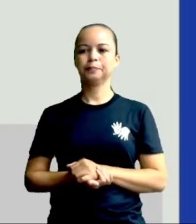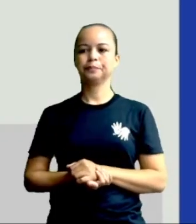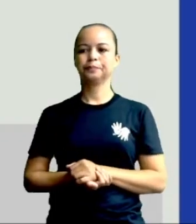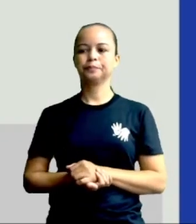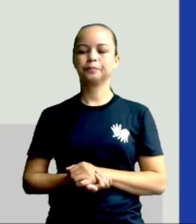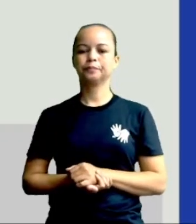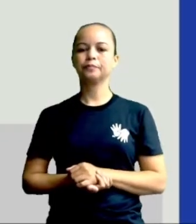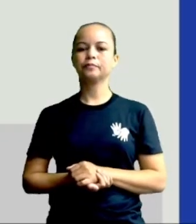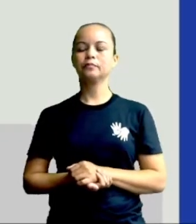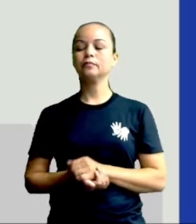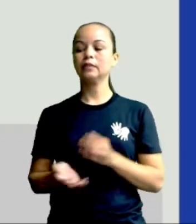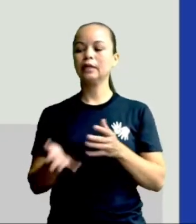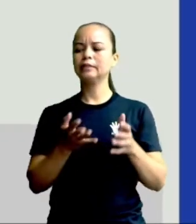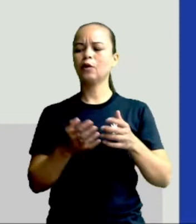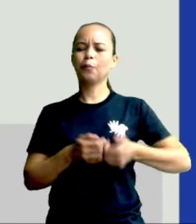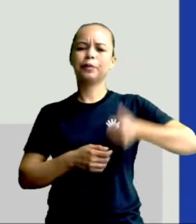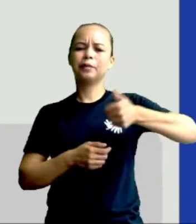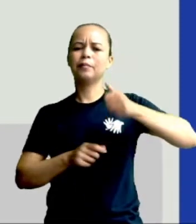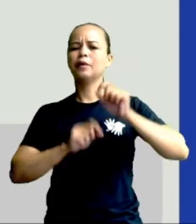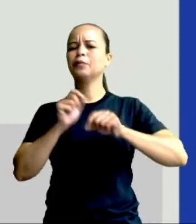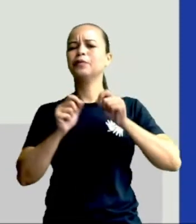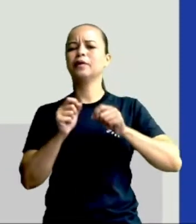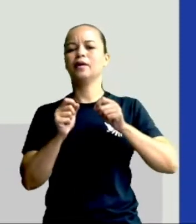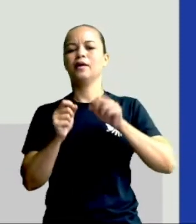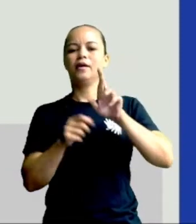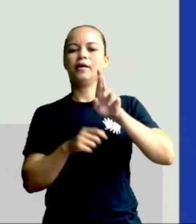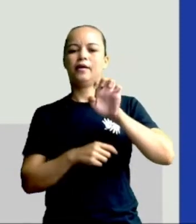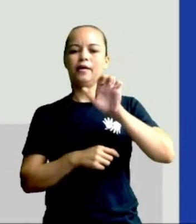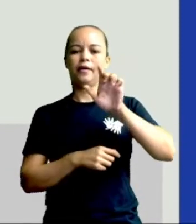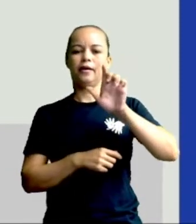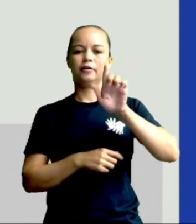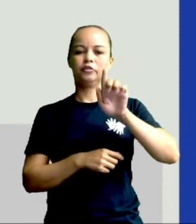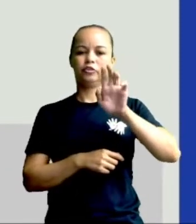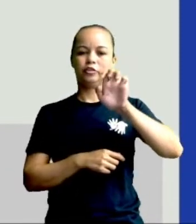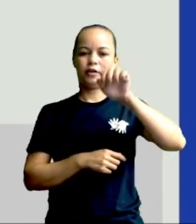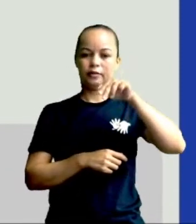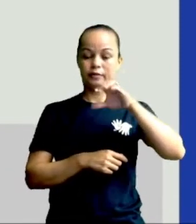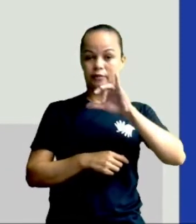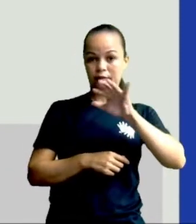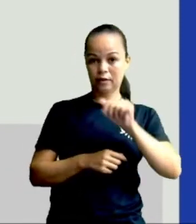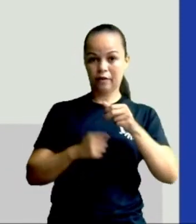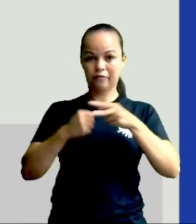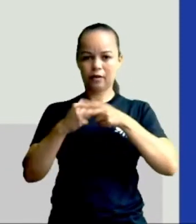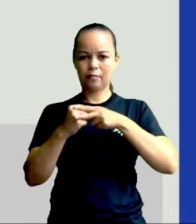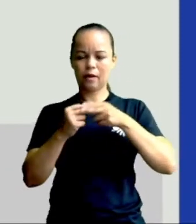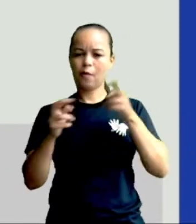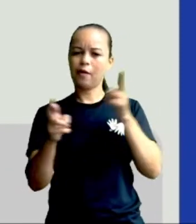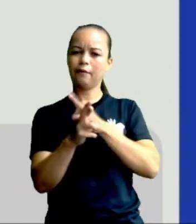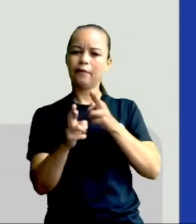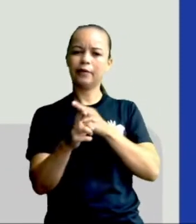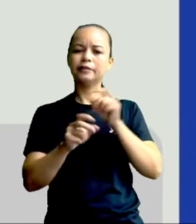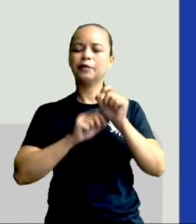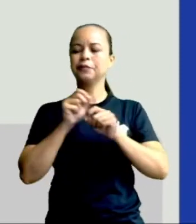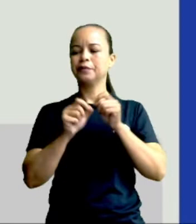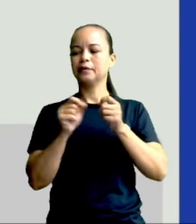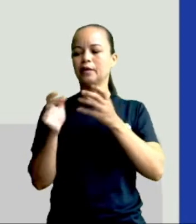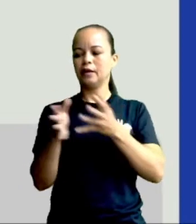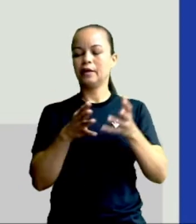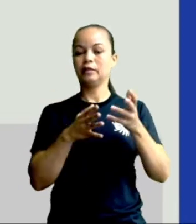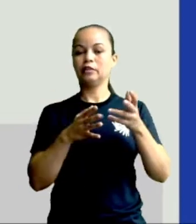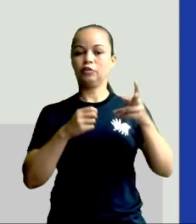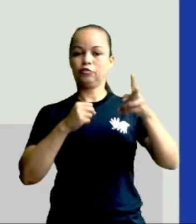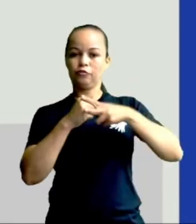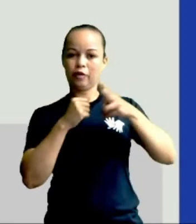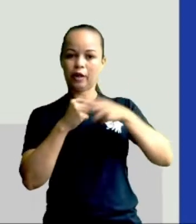Bom primeiramente o que é a regência verbal a regência verbal é a relação entre os verbos